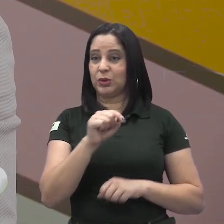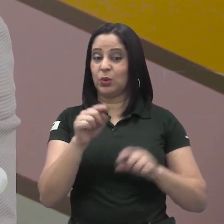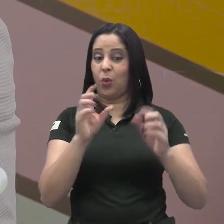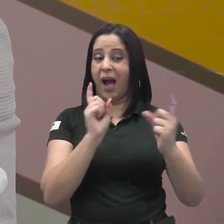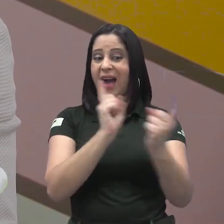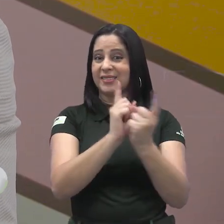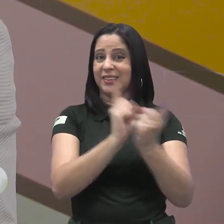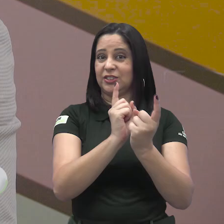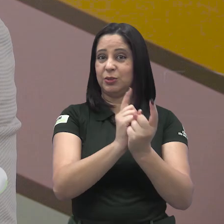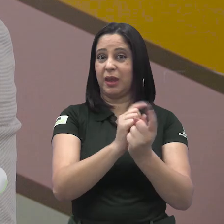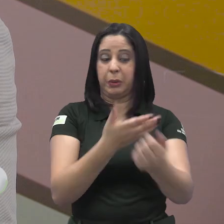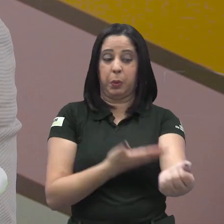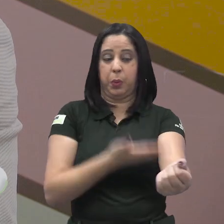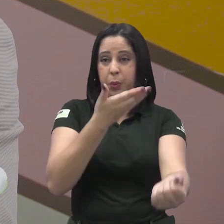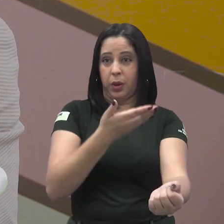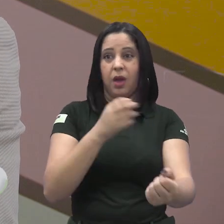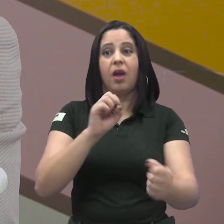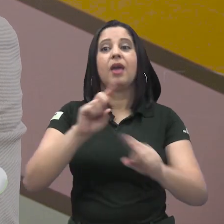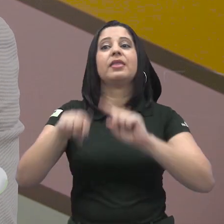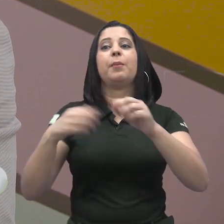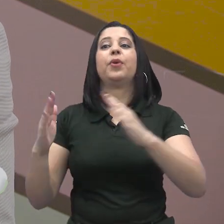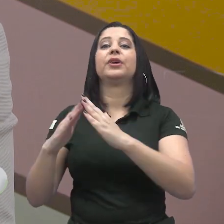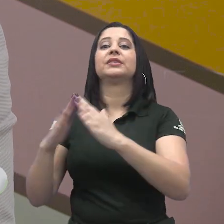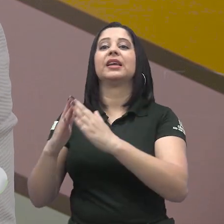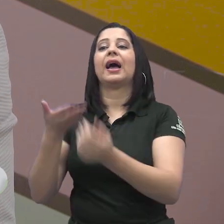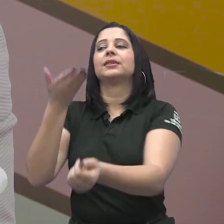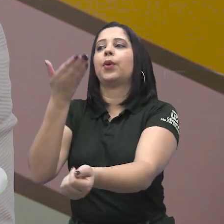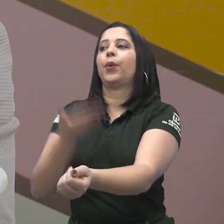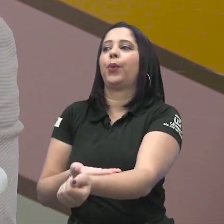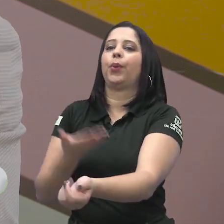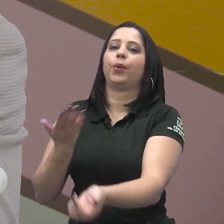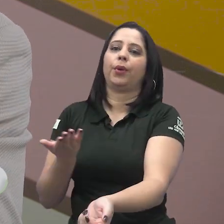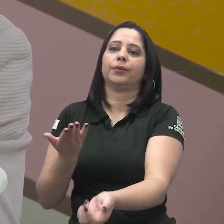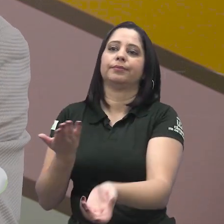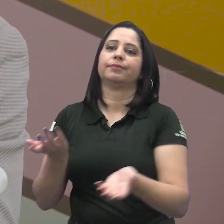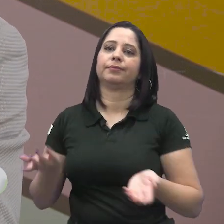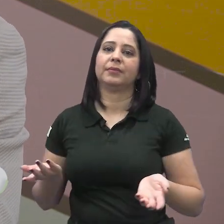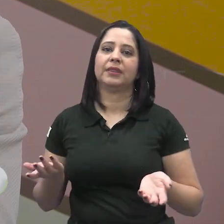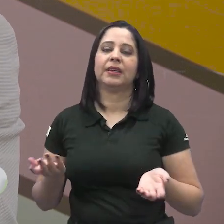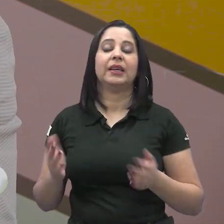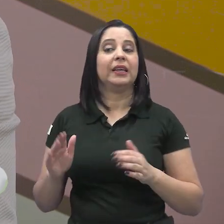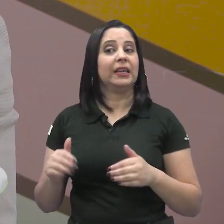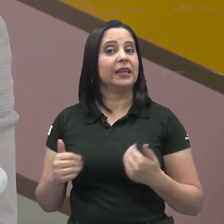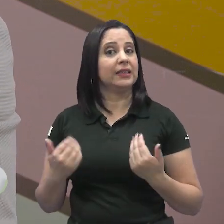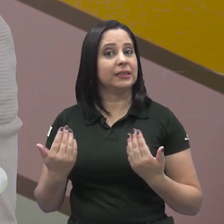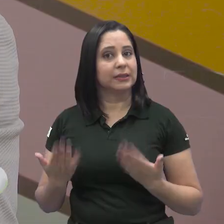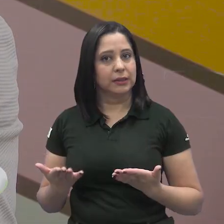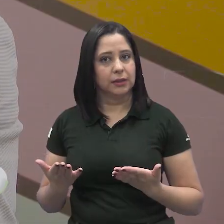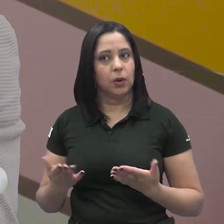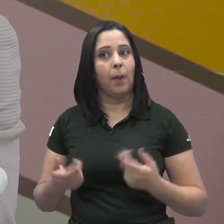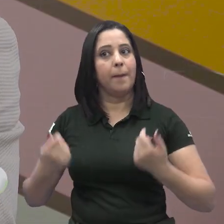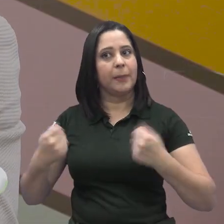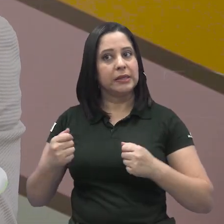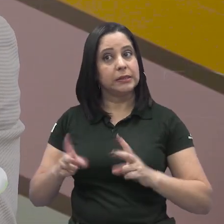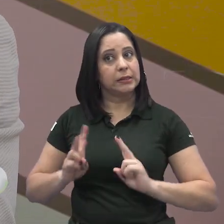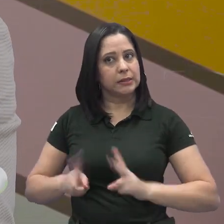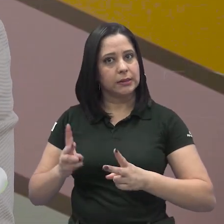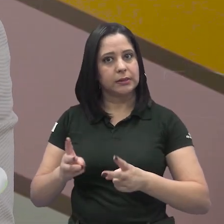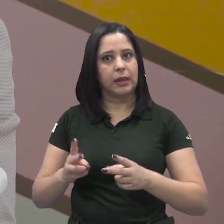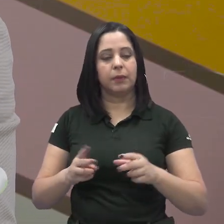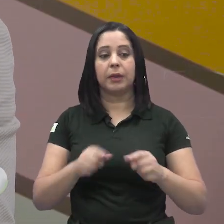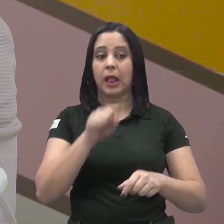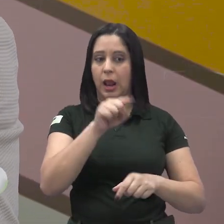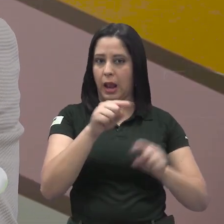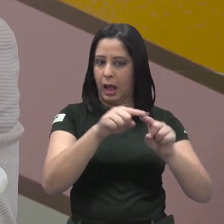tem o contrário, a hipertensão mascarada. No consultório ela está normal, em casa ela está alta. Então, você fazer as duas medidas, tanto